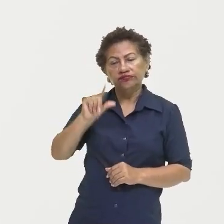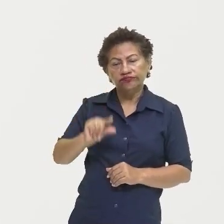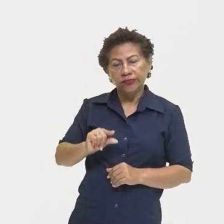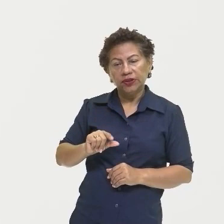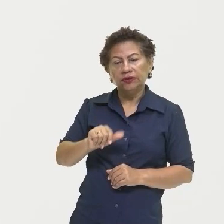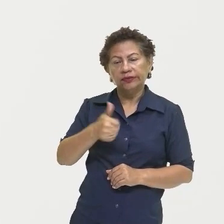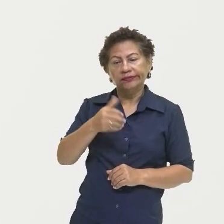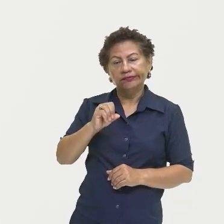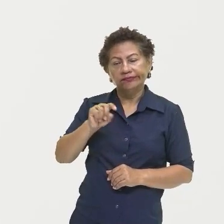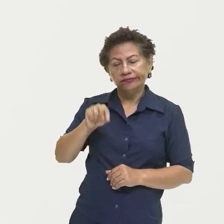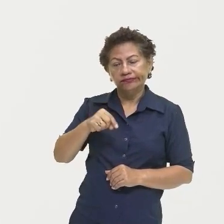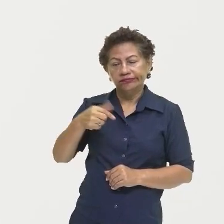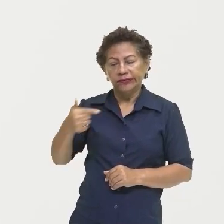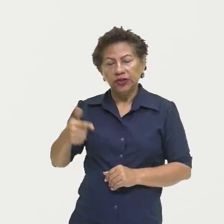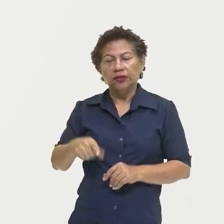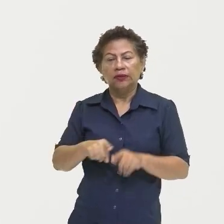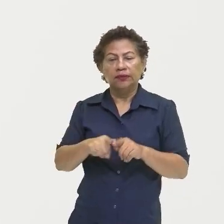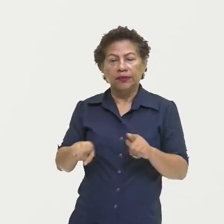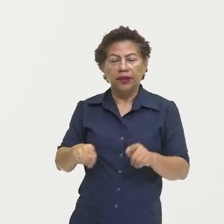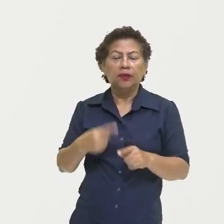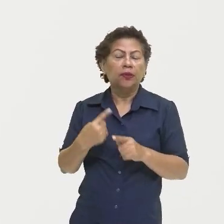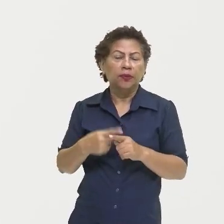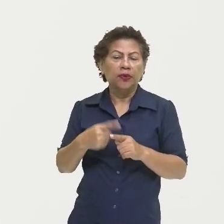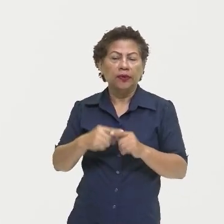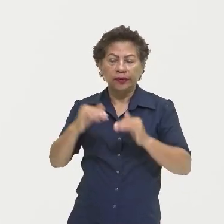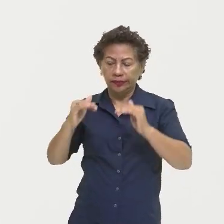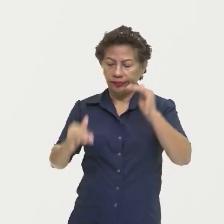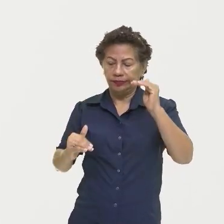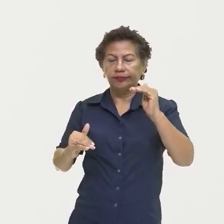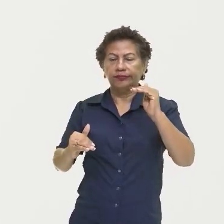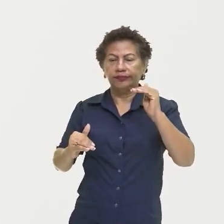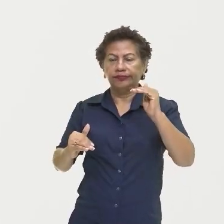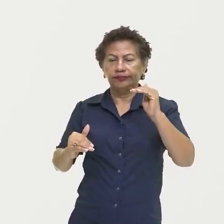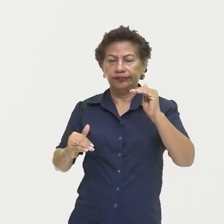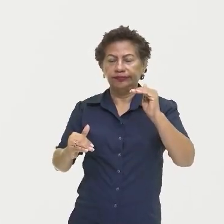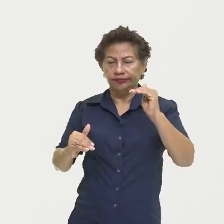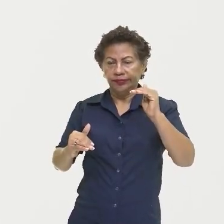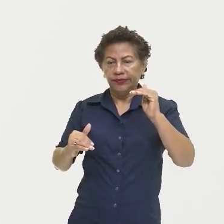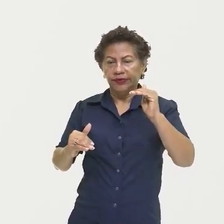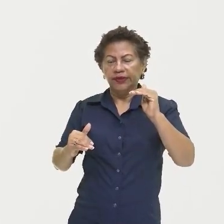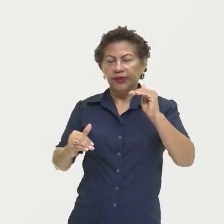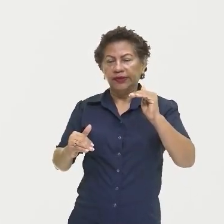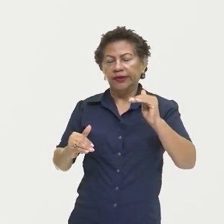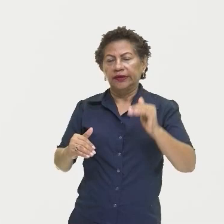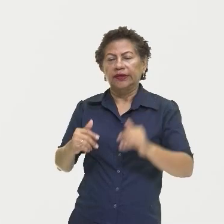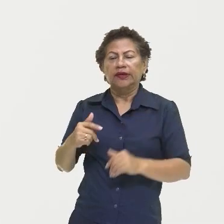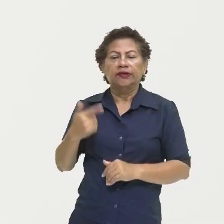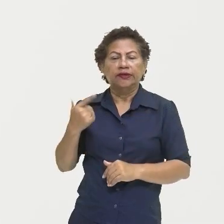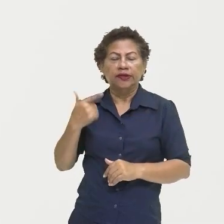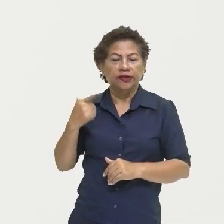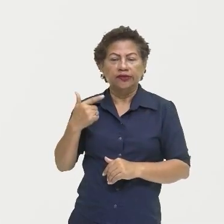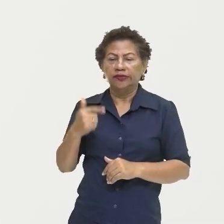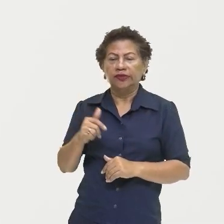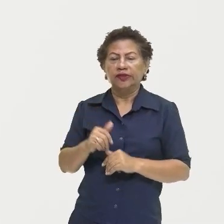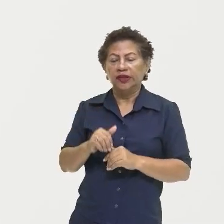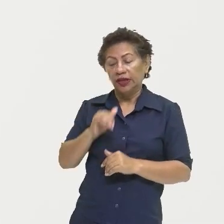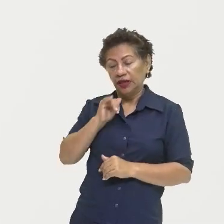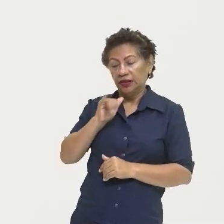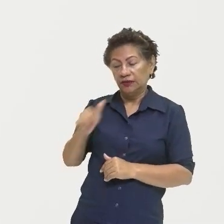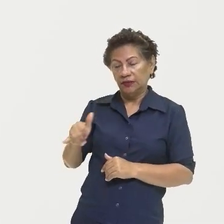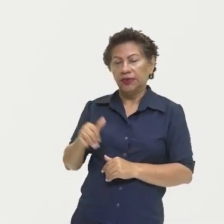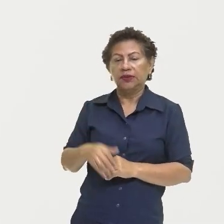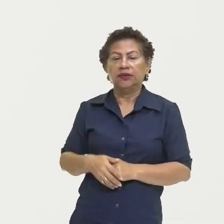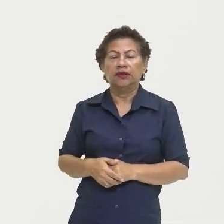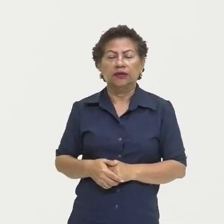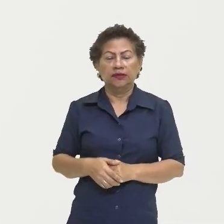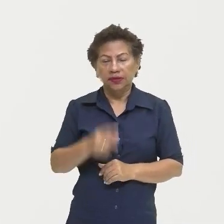isso se dá, gente, devido a essa desigualdade desse fluxo de informação, né? Ali na Índia. Então, na Índia, a gente vai observar